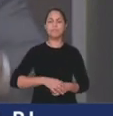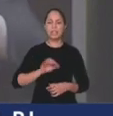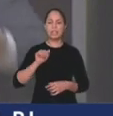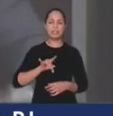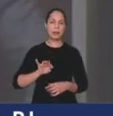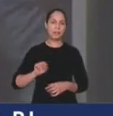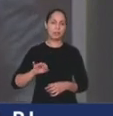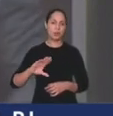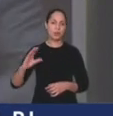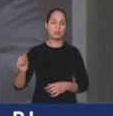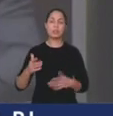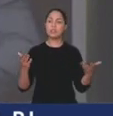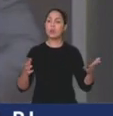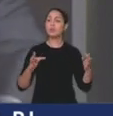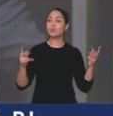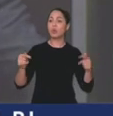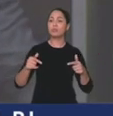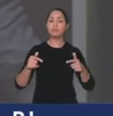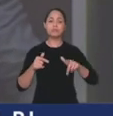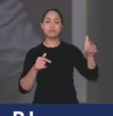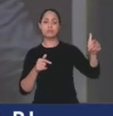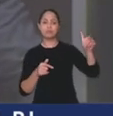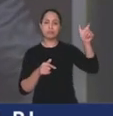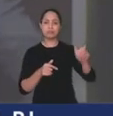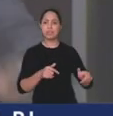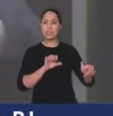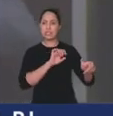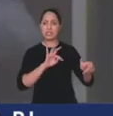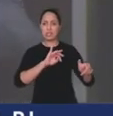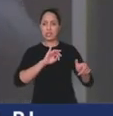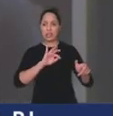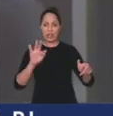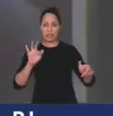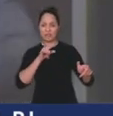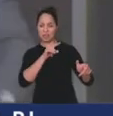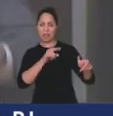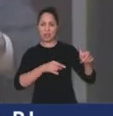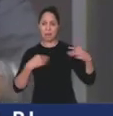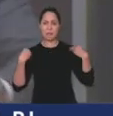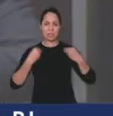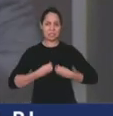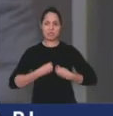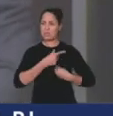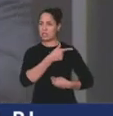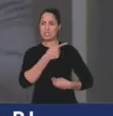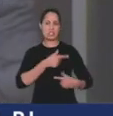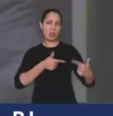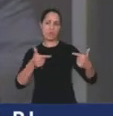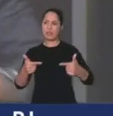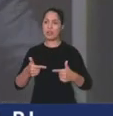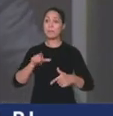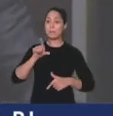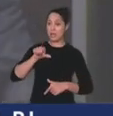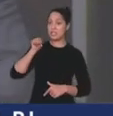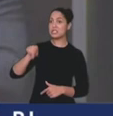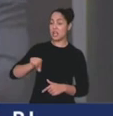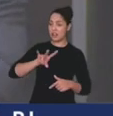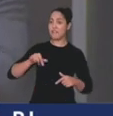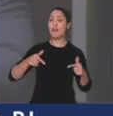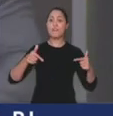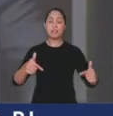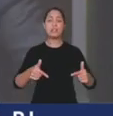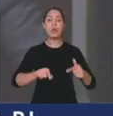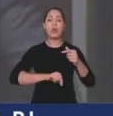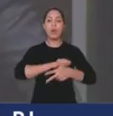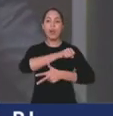que muitos dos ministros lá não fazem. Sei do seu respeito à independência e harmonia entre os poderes, coisas